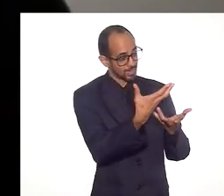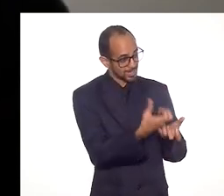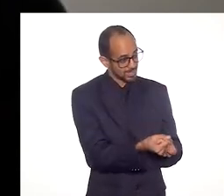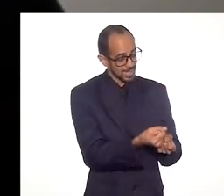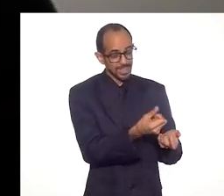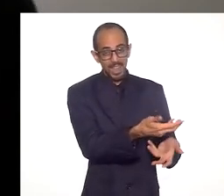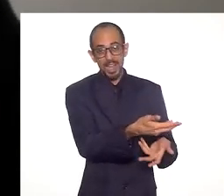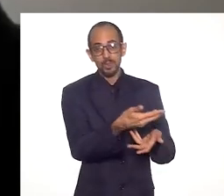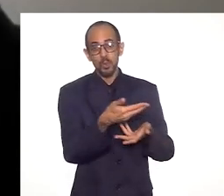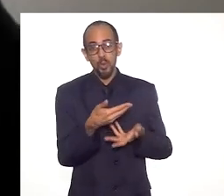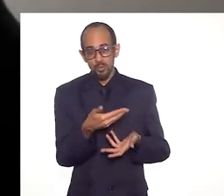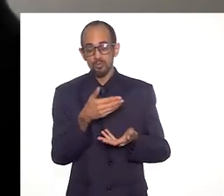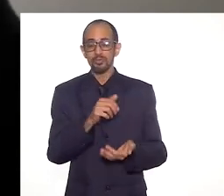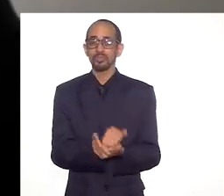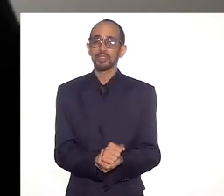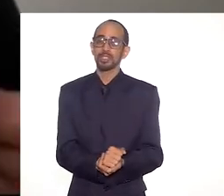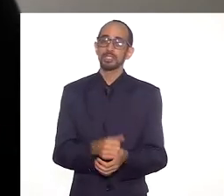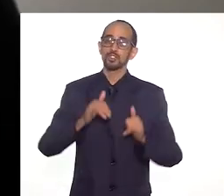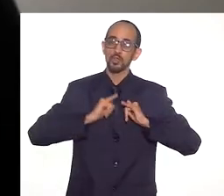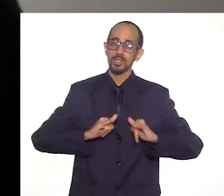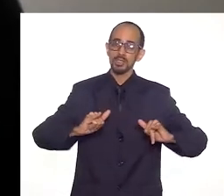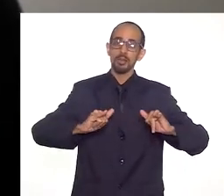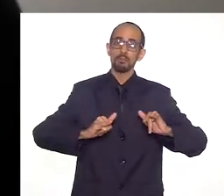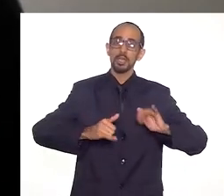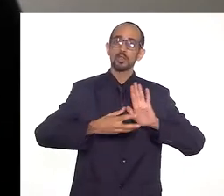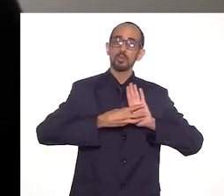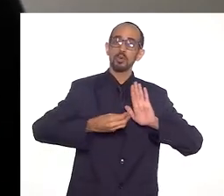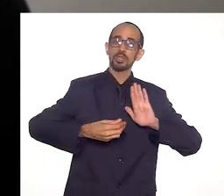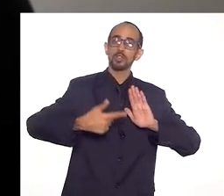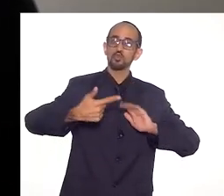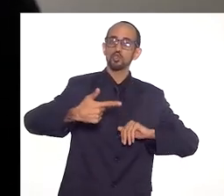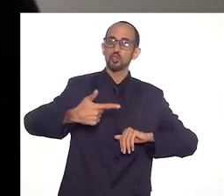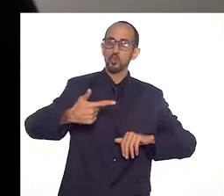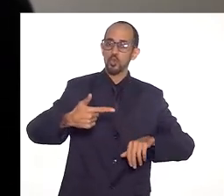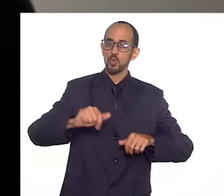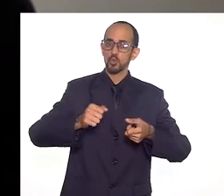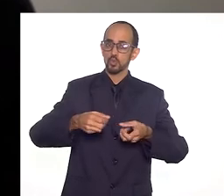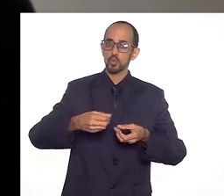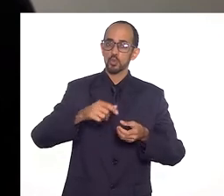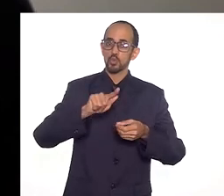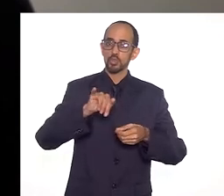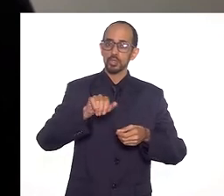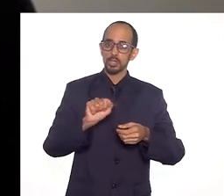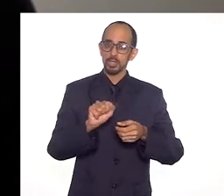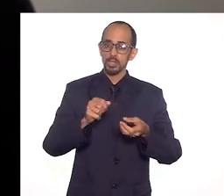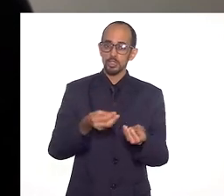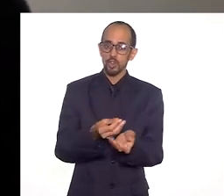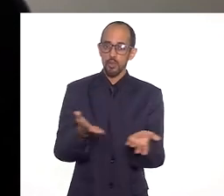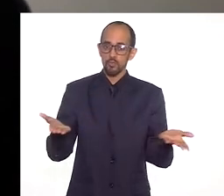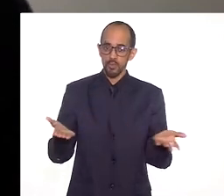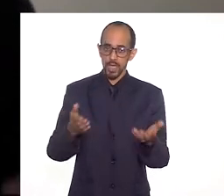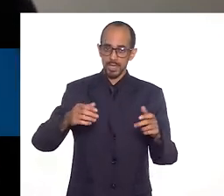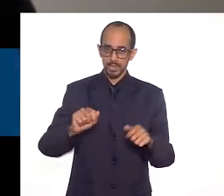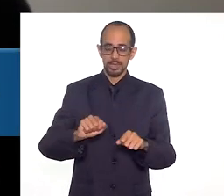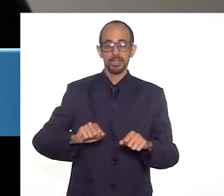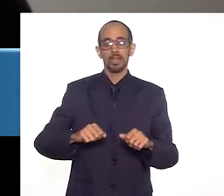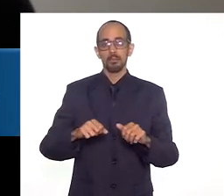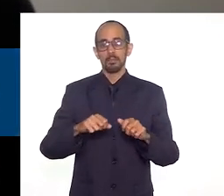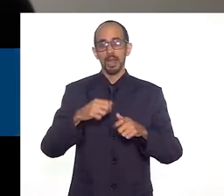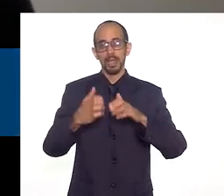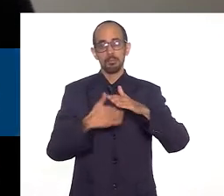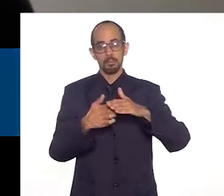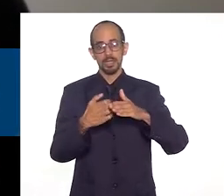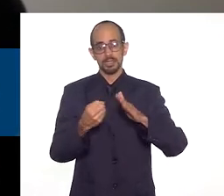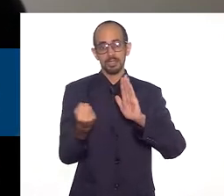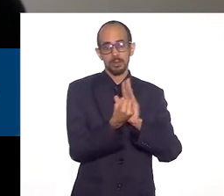aceitado o convite de trazer aqui essa novidade, o lançamento da segunda edição do Guia de Oferta de Capital para os Negócios de Impacto, que vai estar